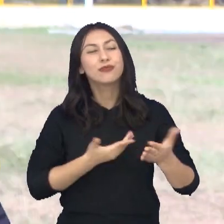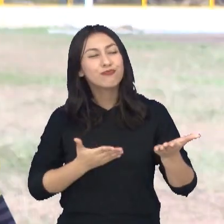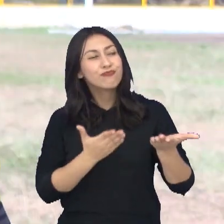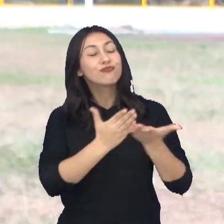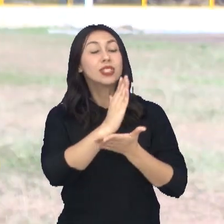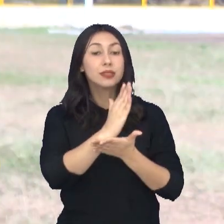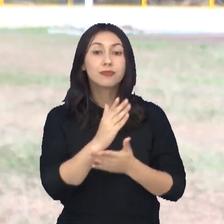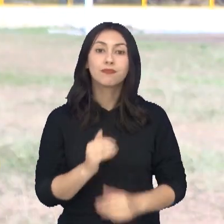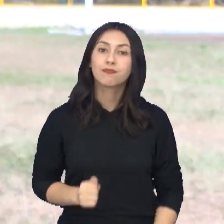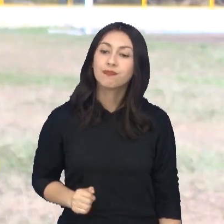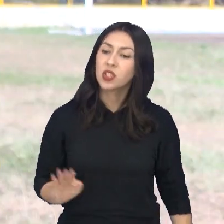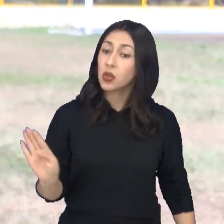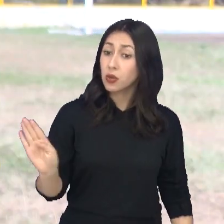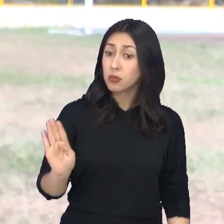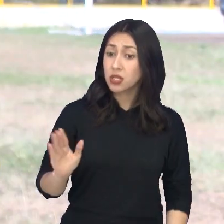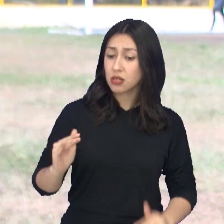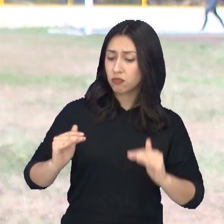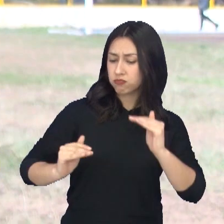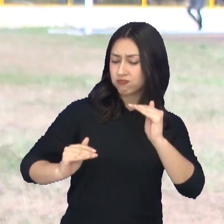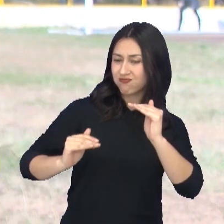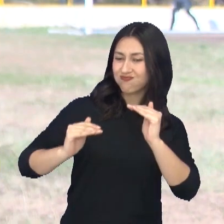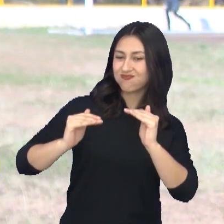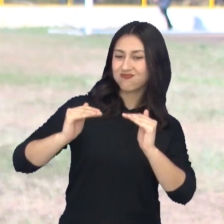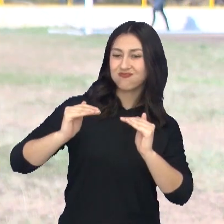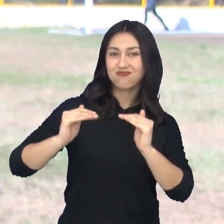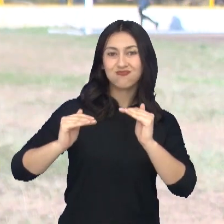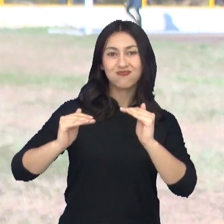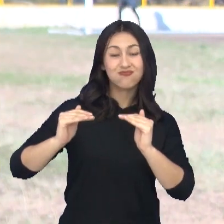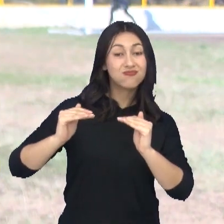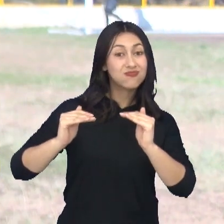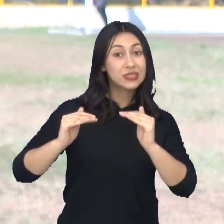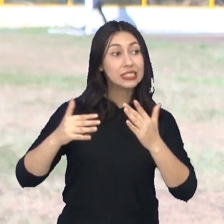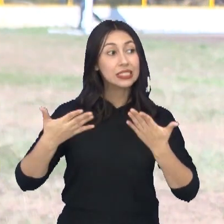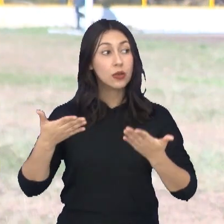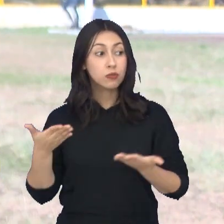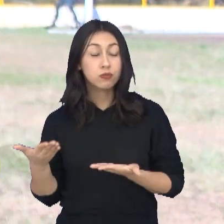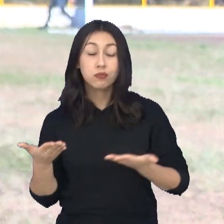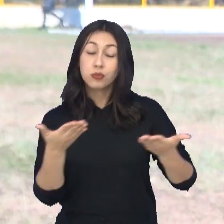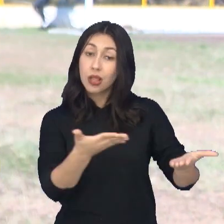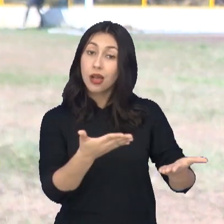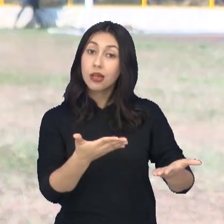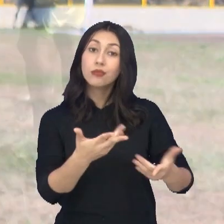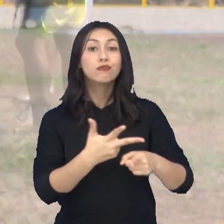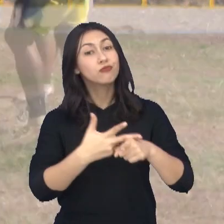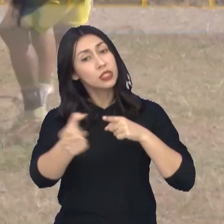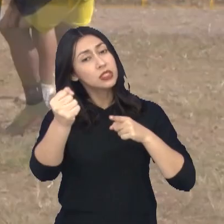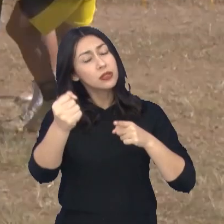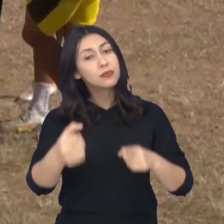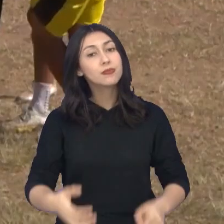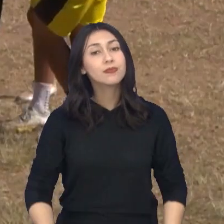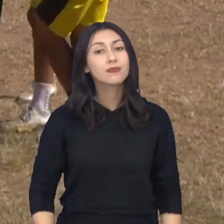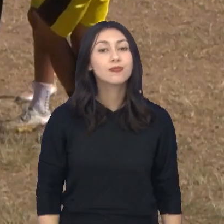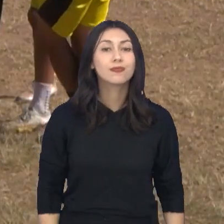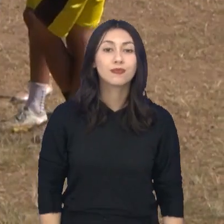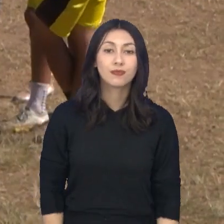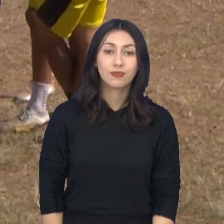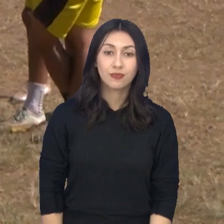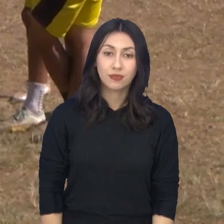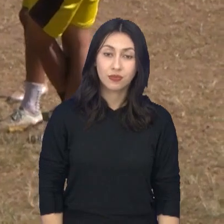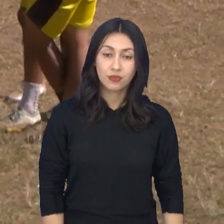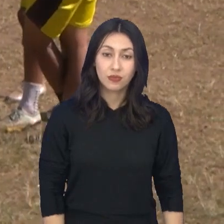A Bezinha é muito, muito igualada, então é ir para lá, fazer nosso papel e ganhar as partidas.